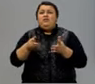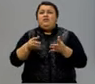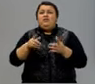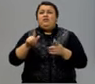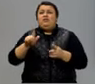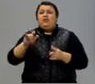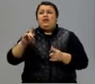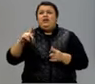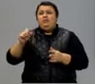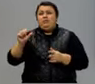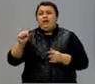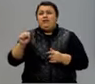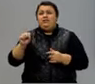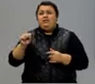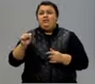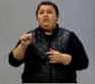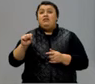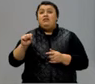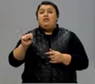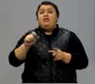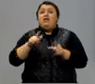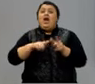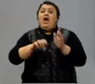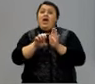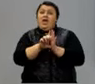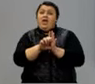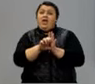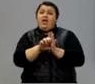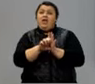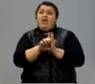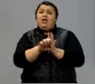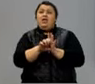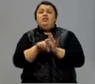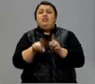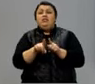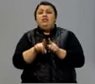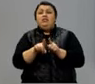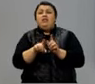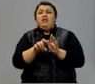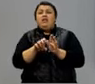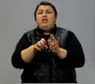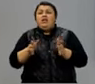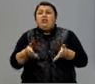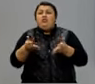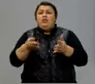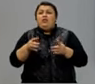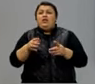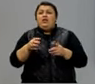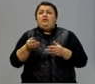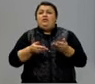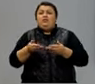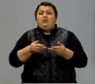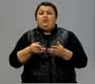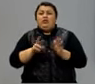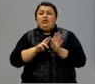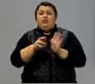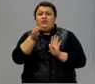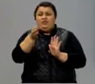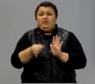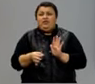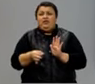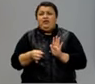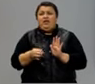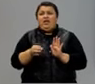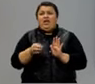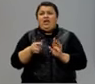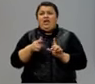para emulsificar ali, tentar misturar, né? Diluir a gordura. Bom, gente, essas